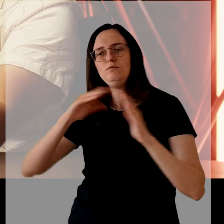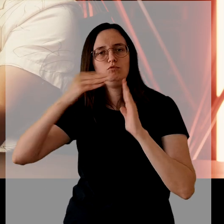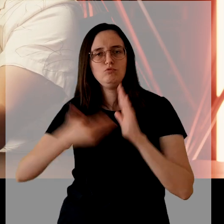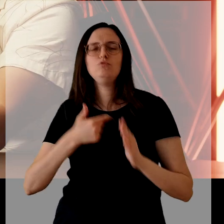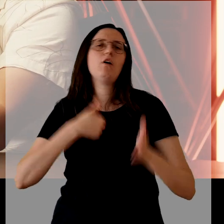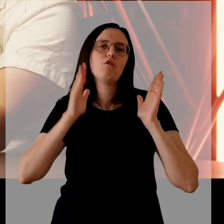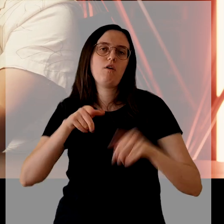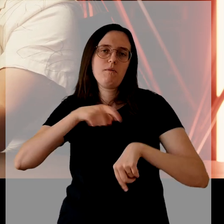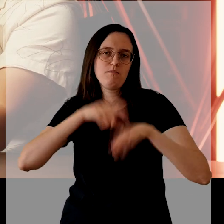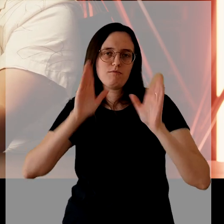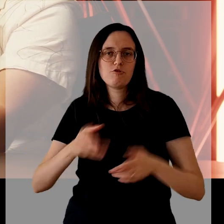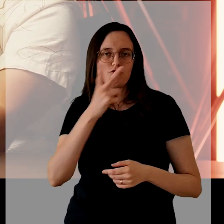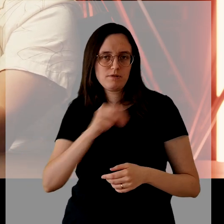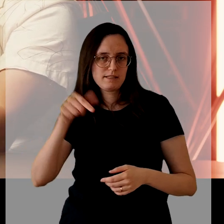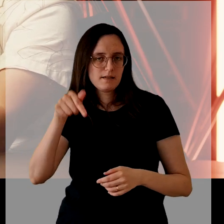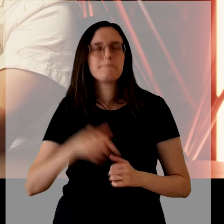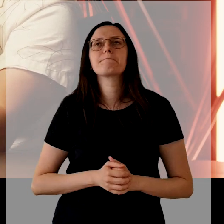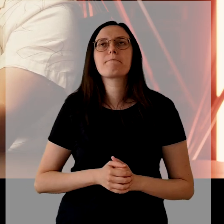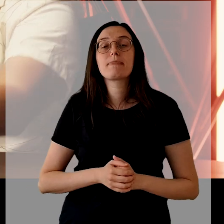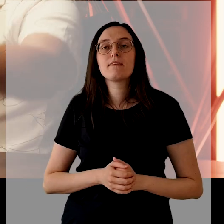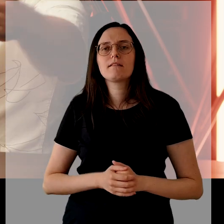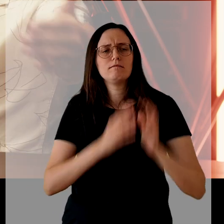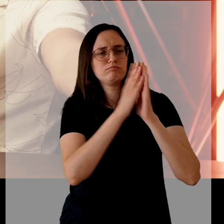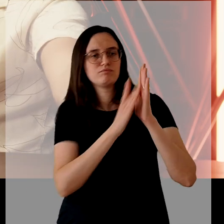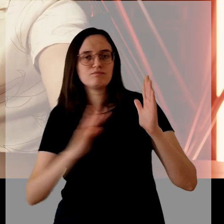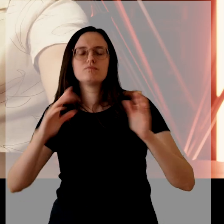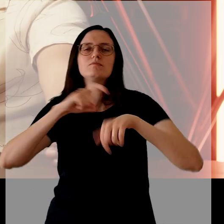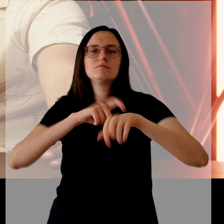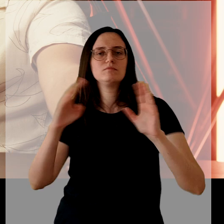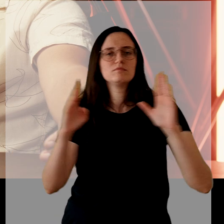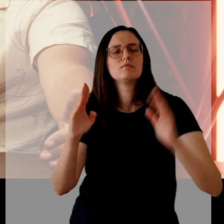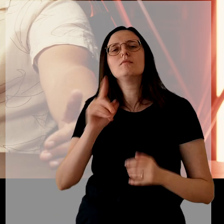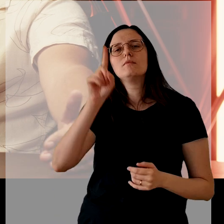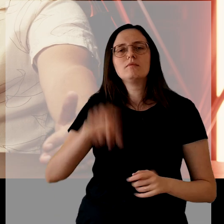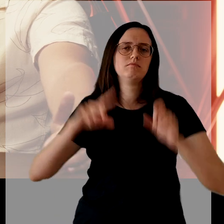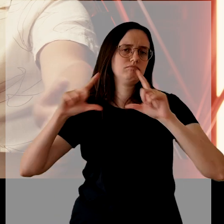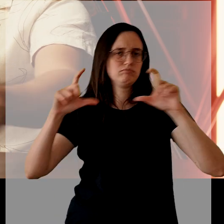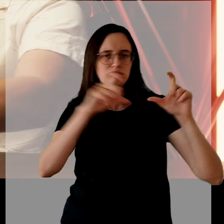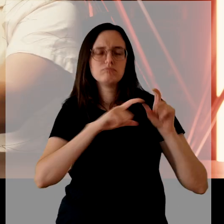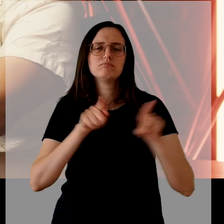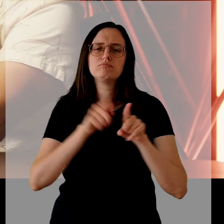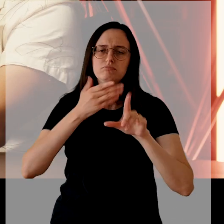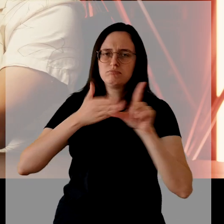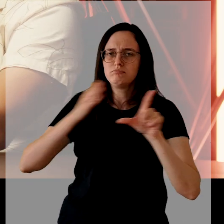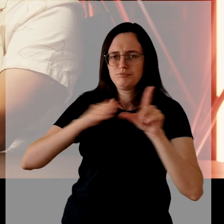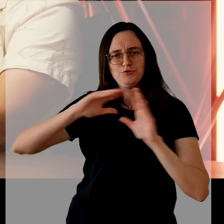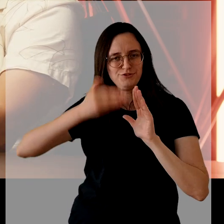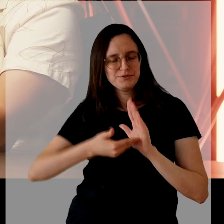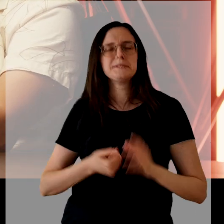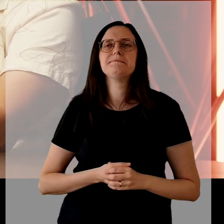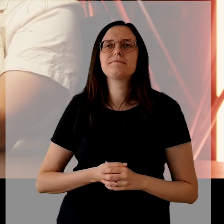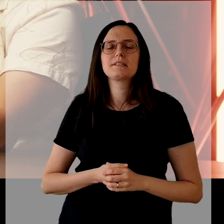tudo eu já tinha feito nesse momento, 2007. Uma extensa carreira como fotógrafo e como laboratorista.